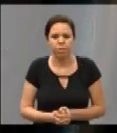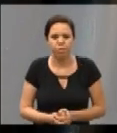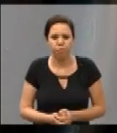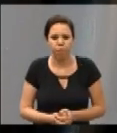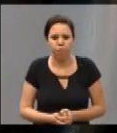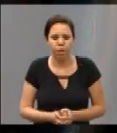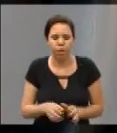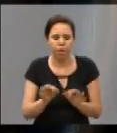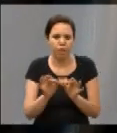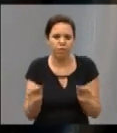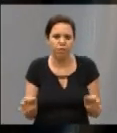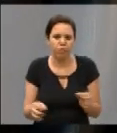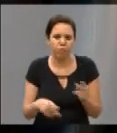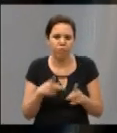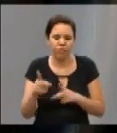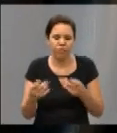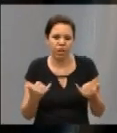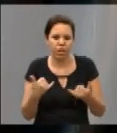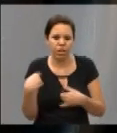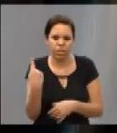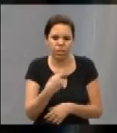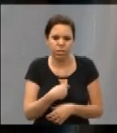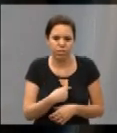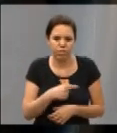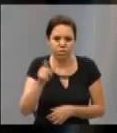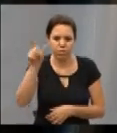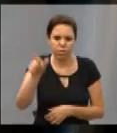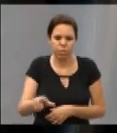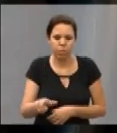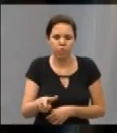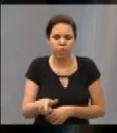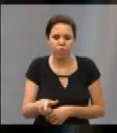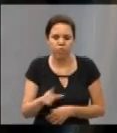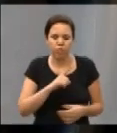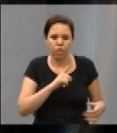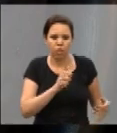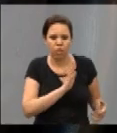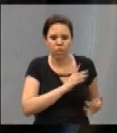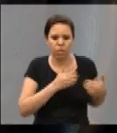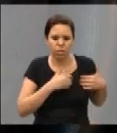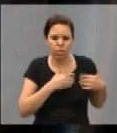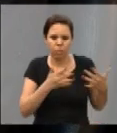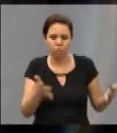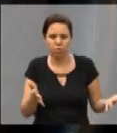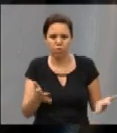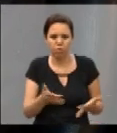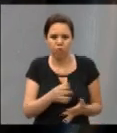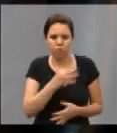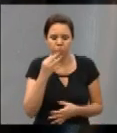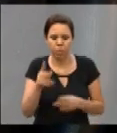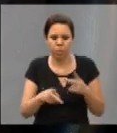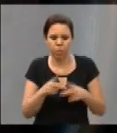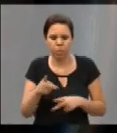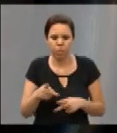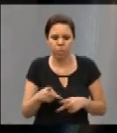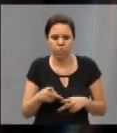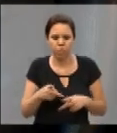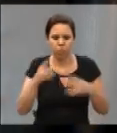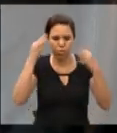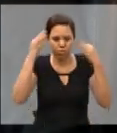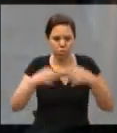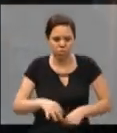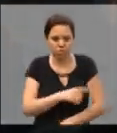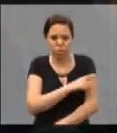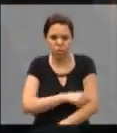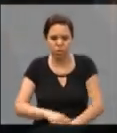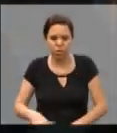ele é delicado para falar com a gente, ele é uma pessoa boa. É uma ótima pessoa mesmo, honesta, maravilhoso. Eu estou